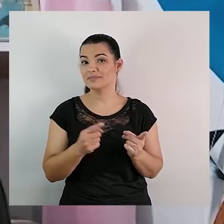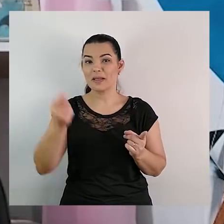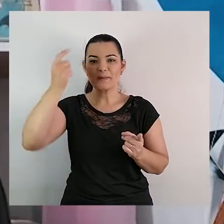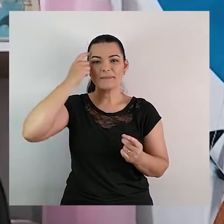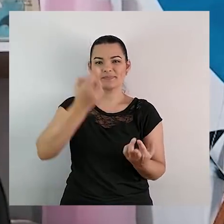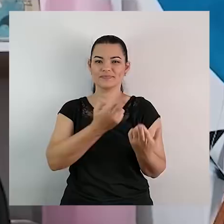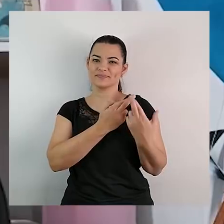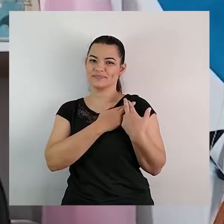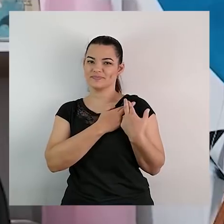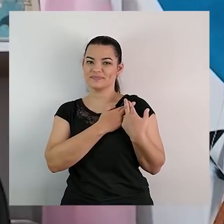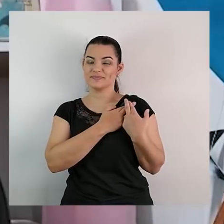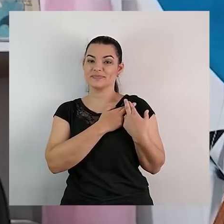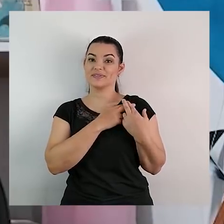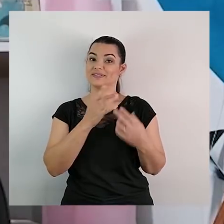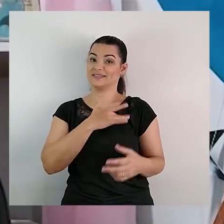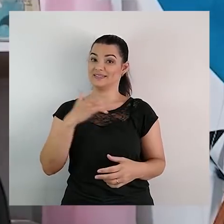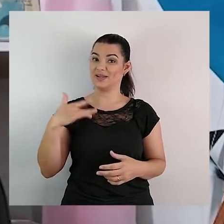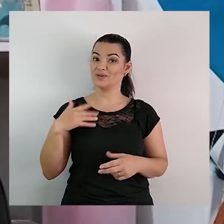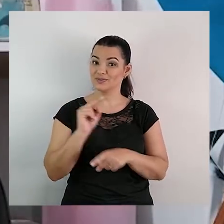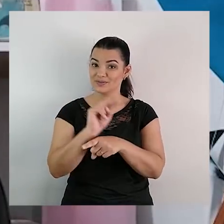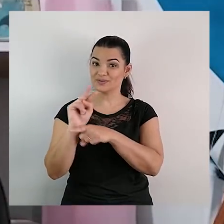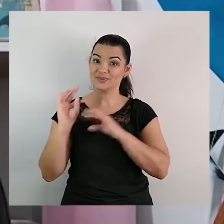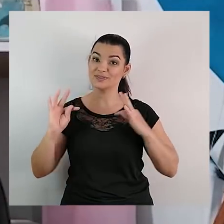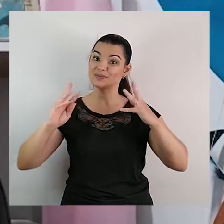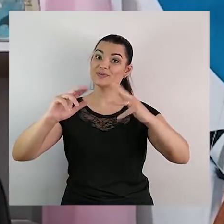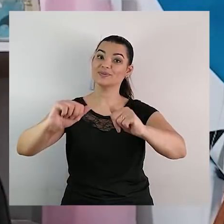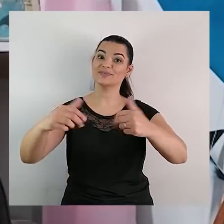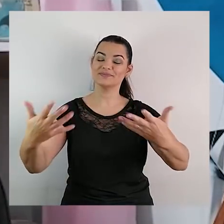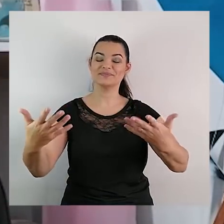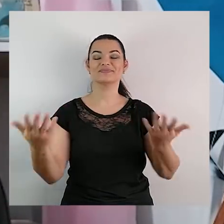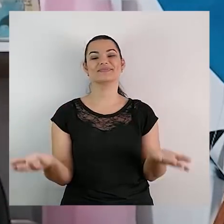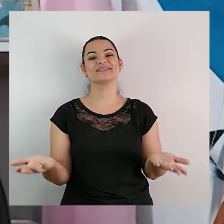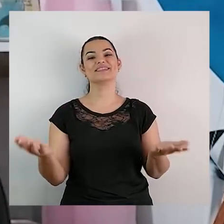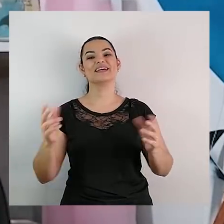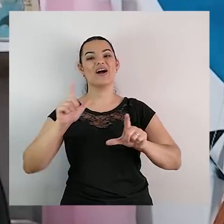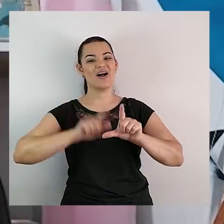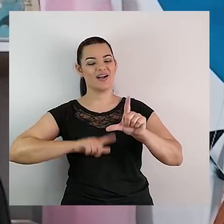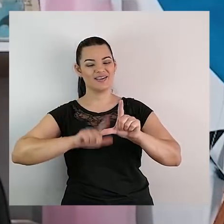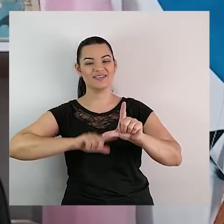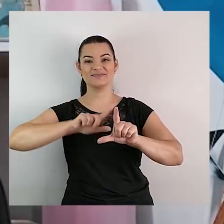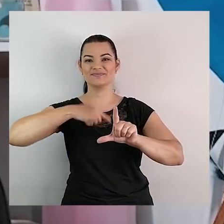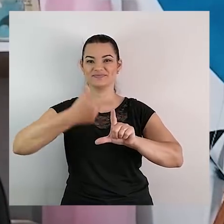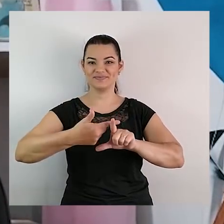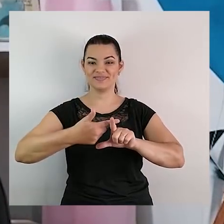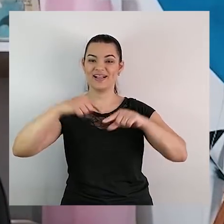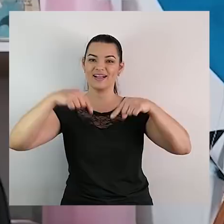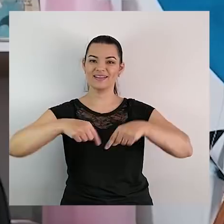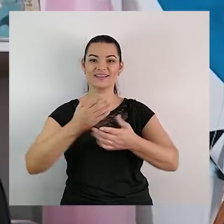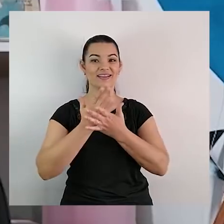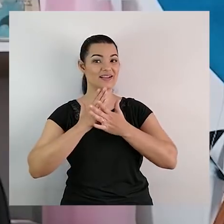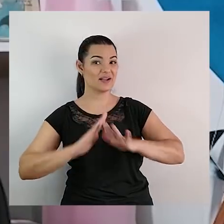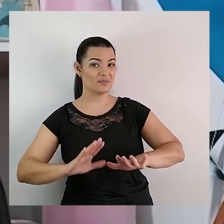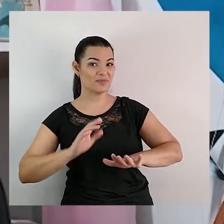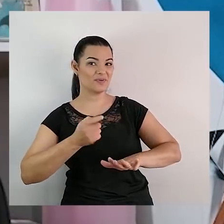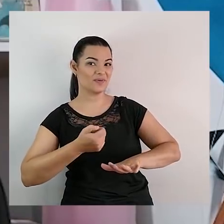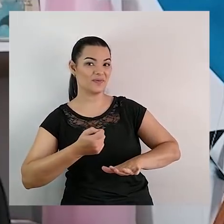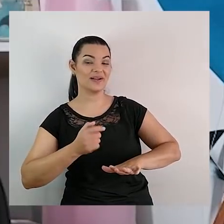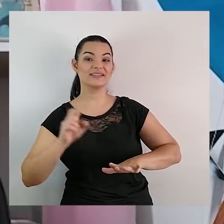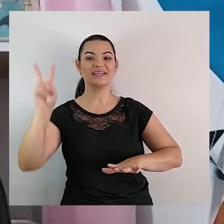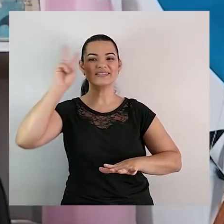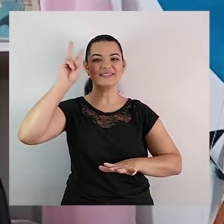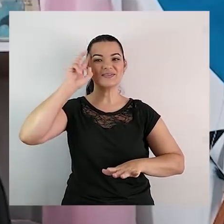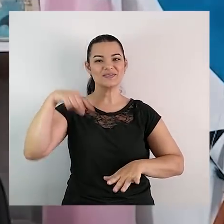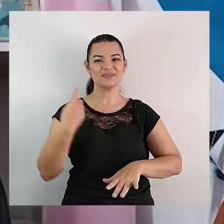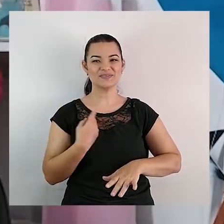para manter a saúde coletiva? Bom, crianças, o Além das Letras vai ficando por aqui. Na segunda-feira, nós estamos